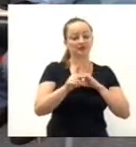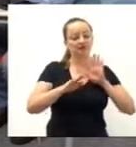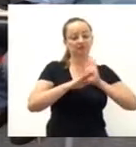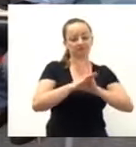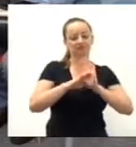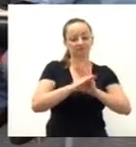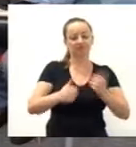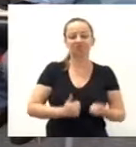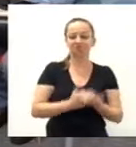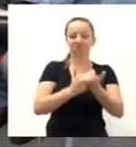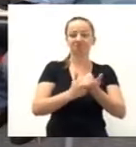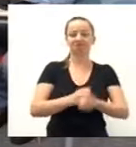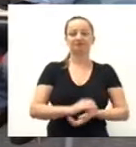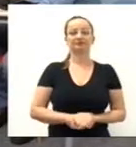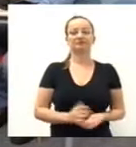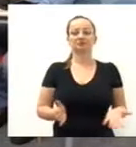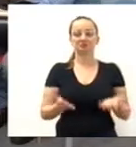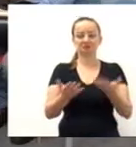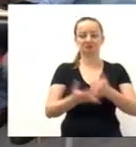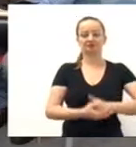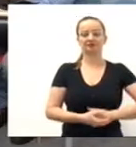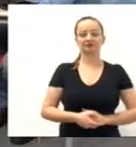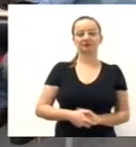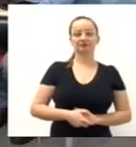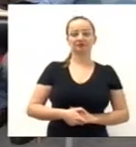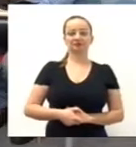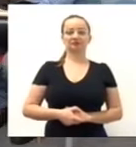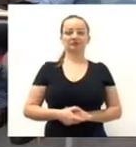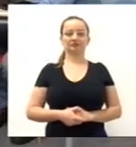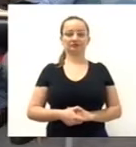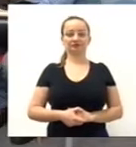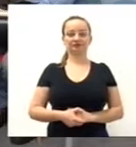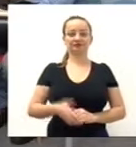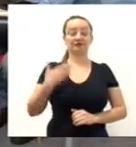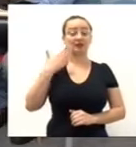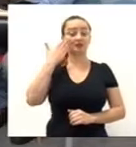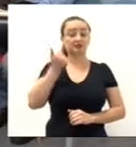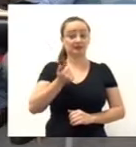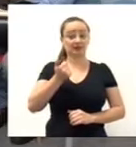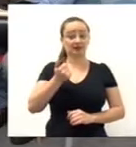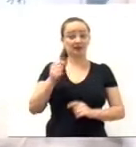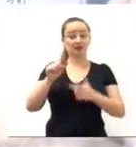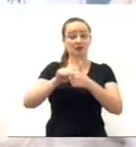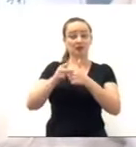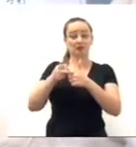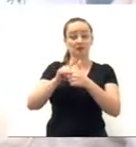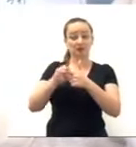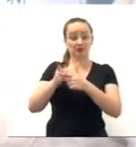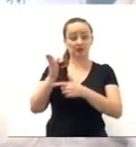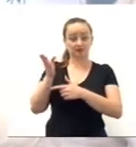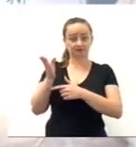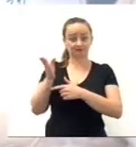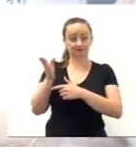ajudando. Bom, agora eu quero saber o ângulo daqui até aqui. Então, eu tenho